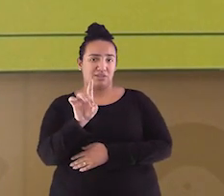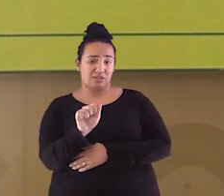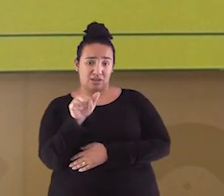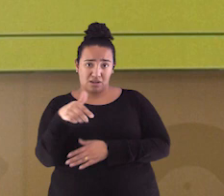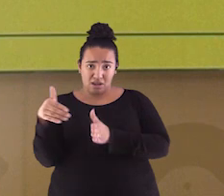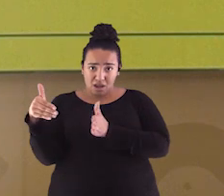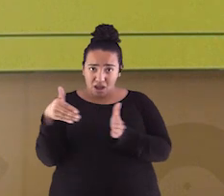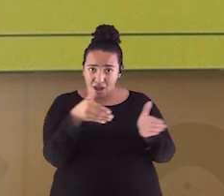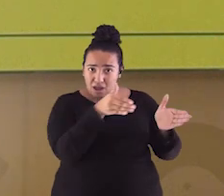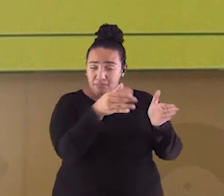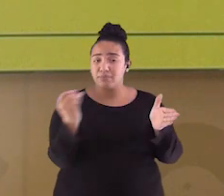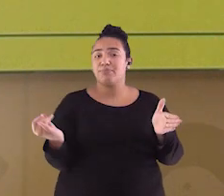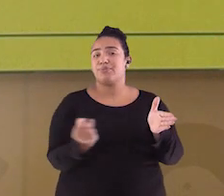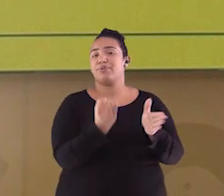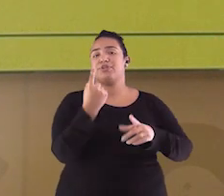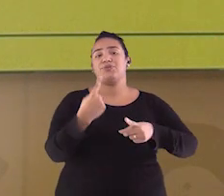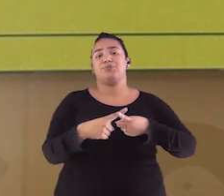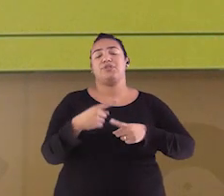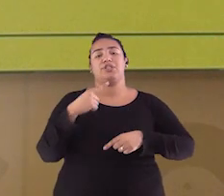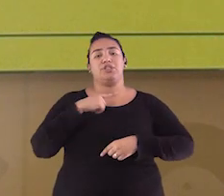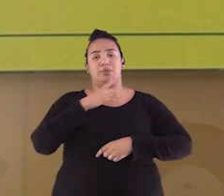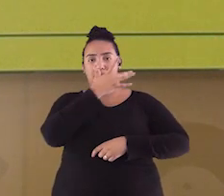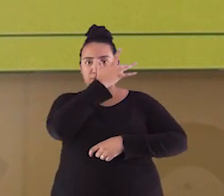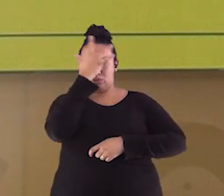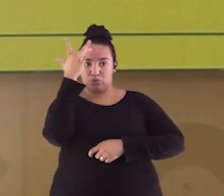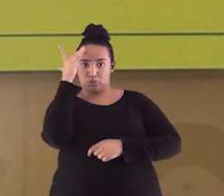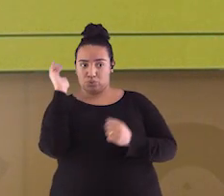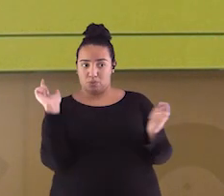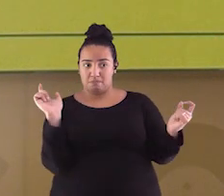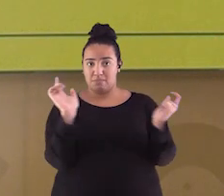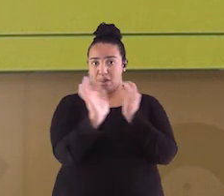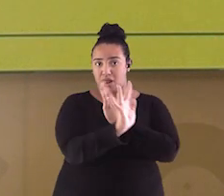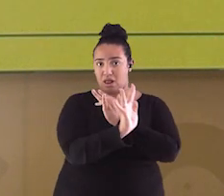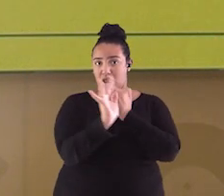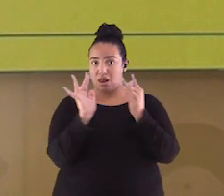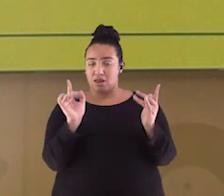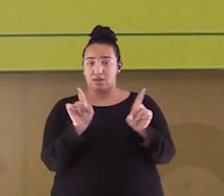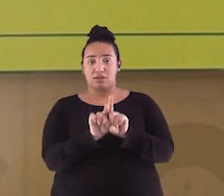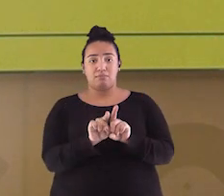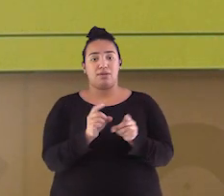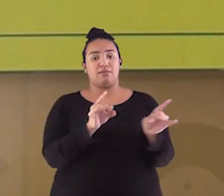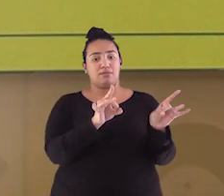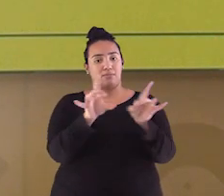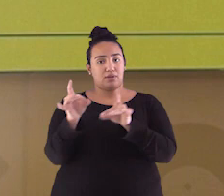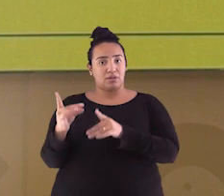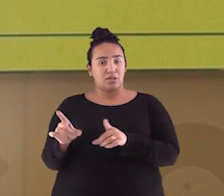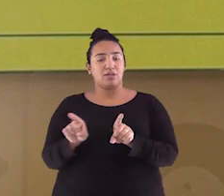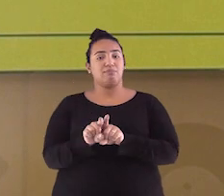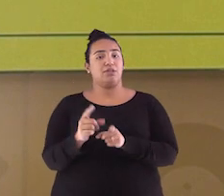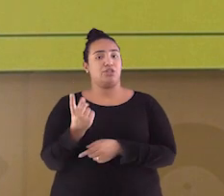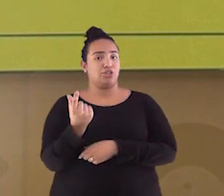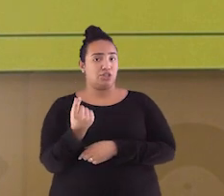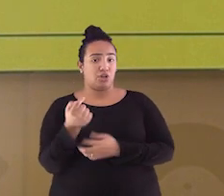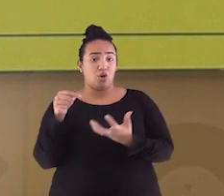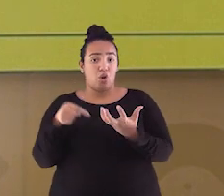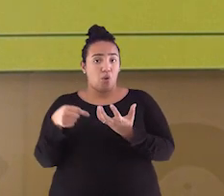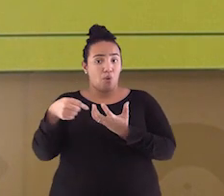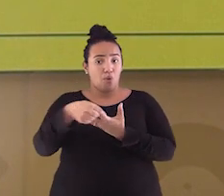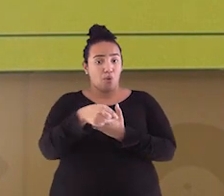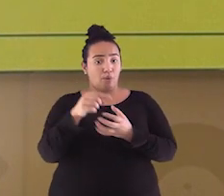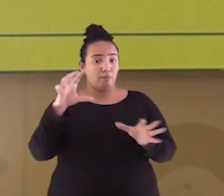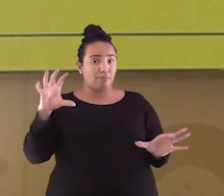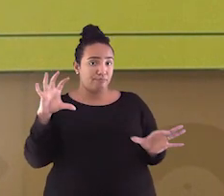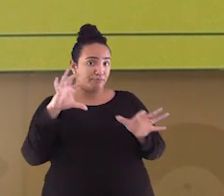onde transitava mercadorias, pessoas e dinheiro, e que ligava os continentes, e onde, principalmente na